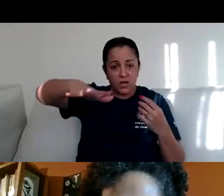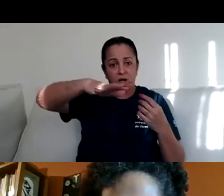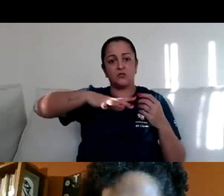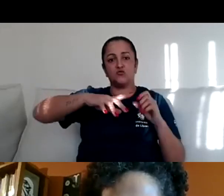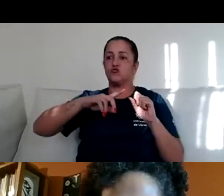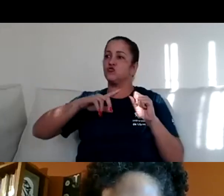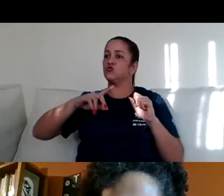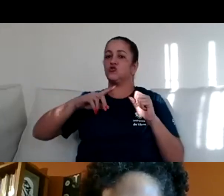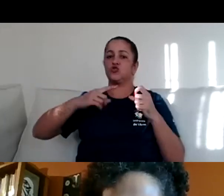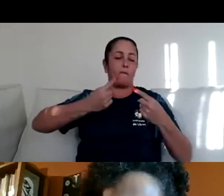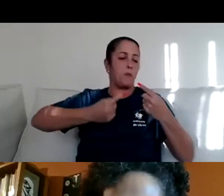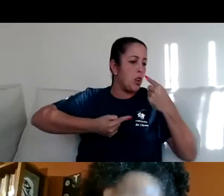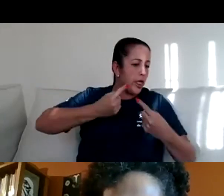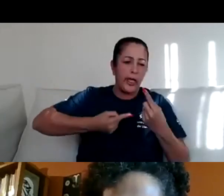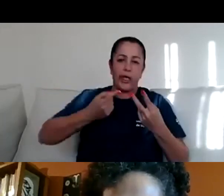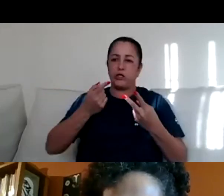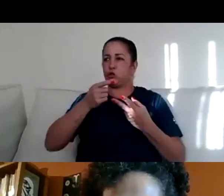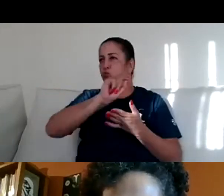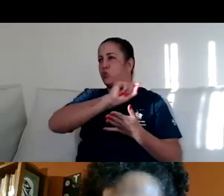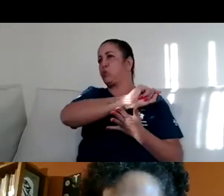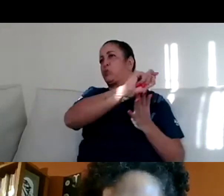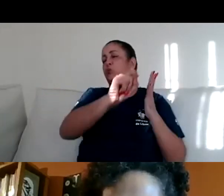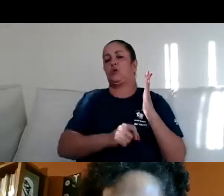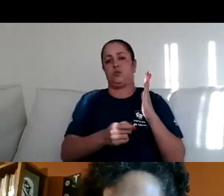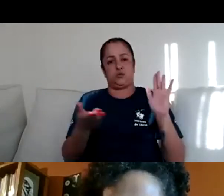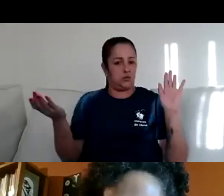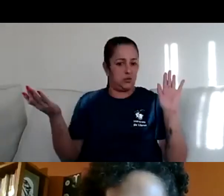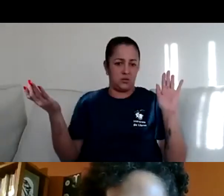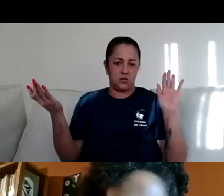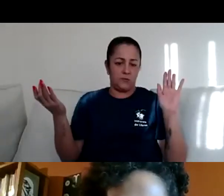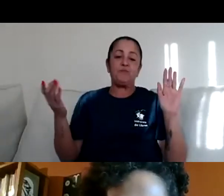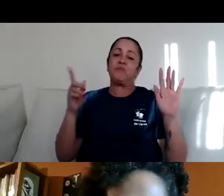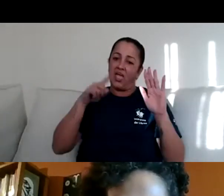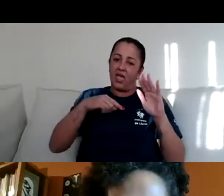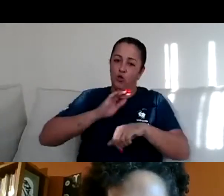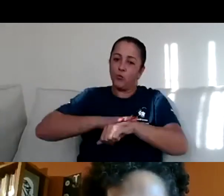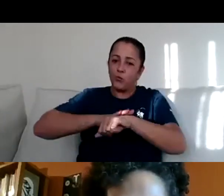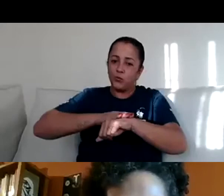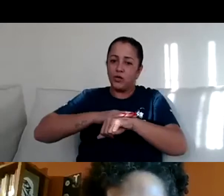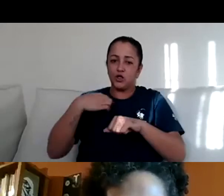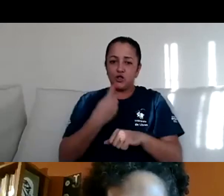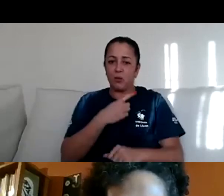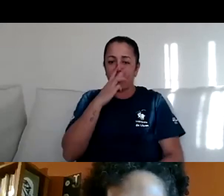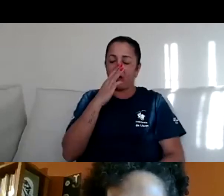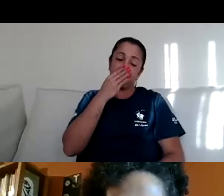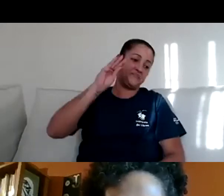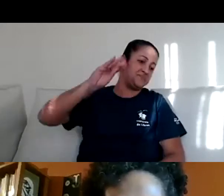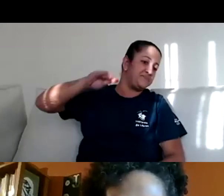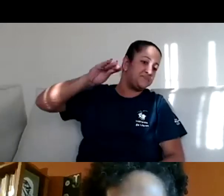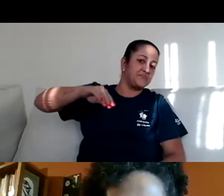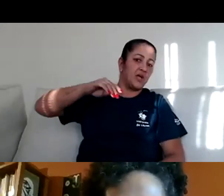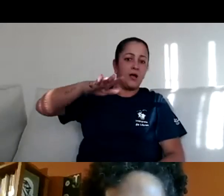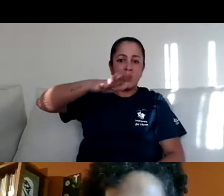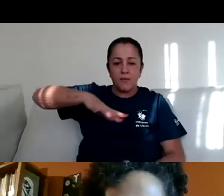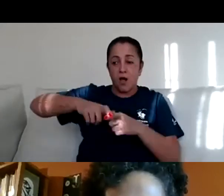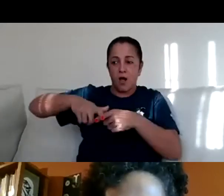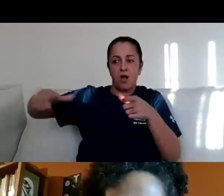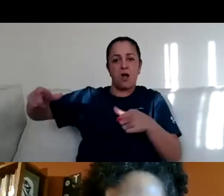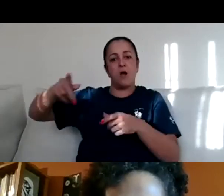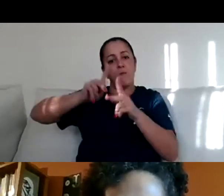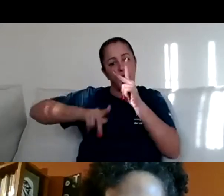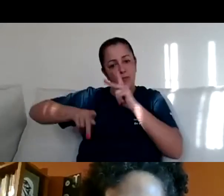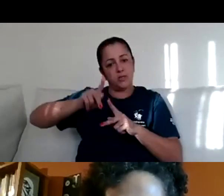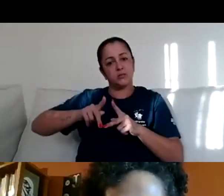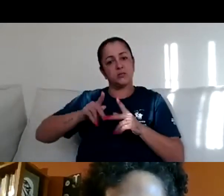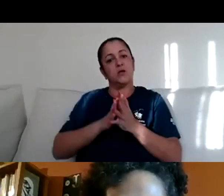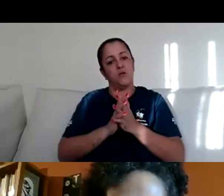poder, na política, em todos os espaços. Então, é neste momento que a gente nega a existência da maior parte da população. E isso